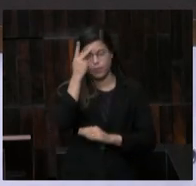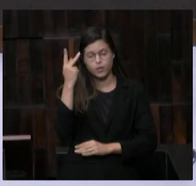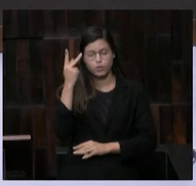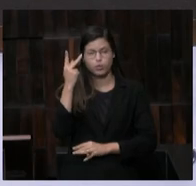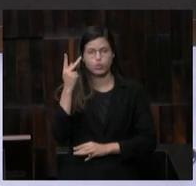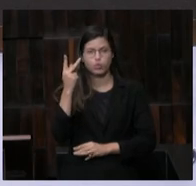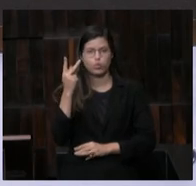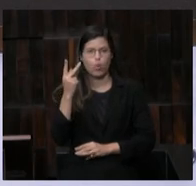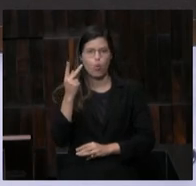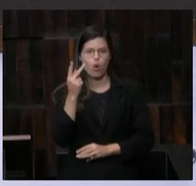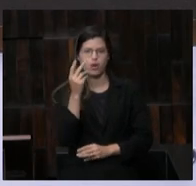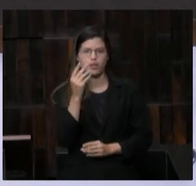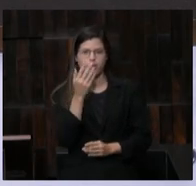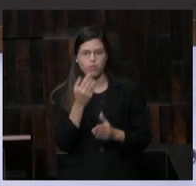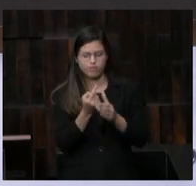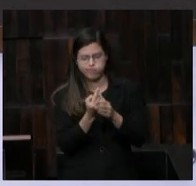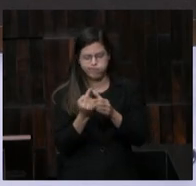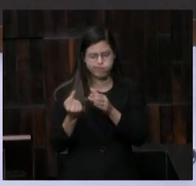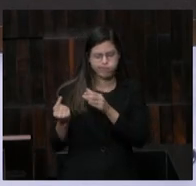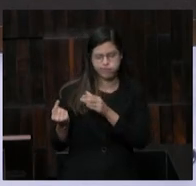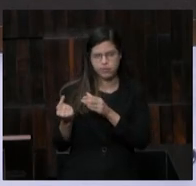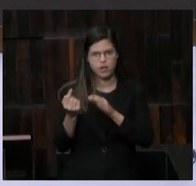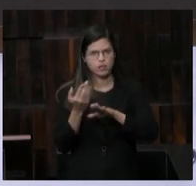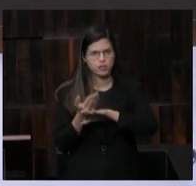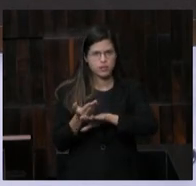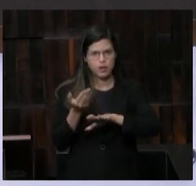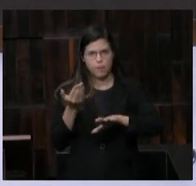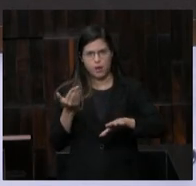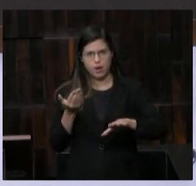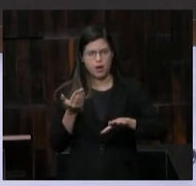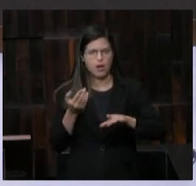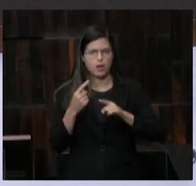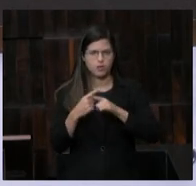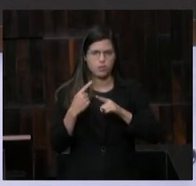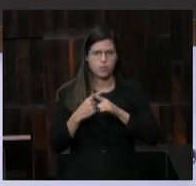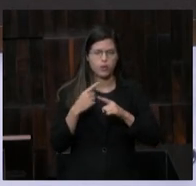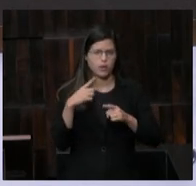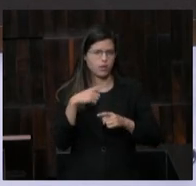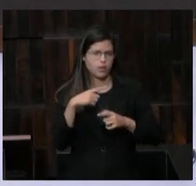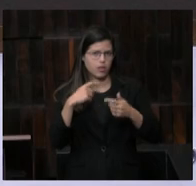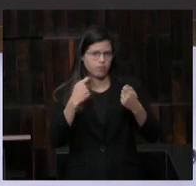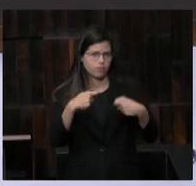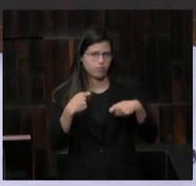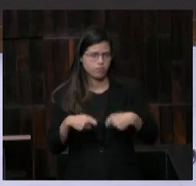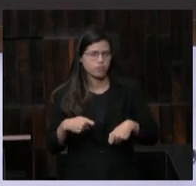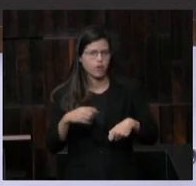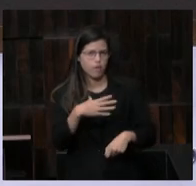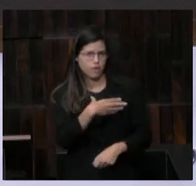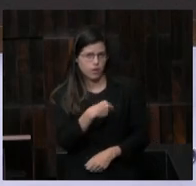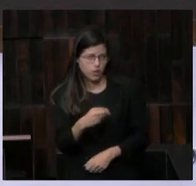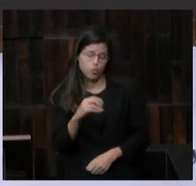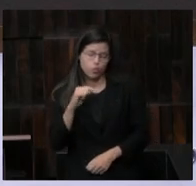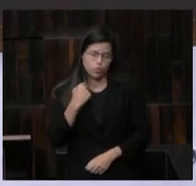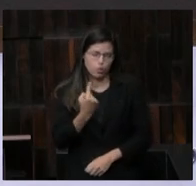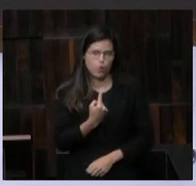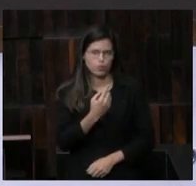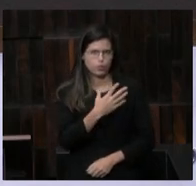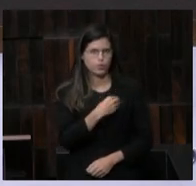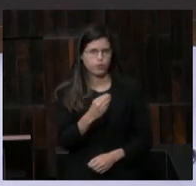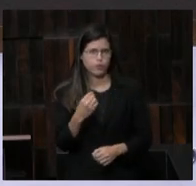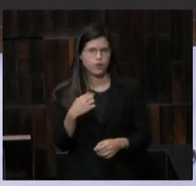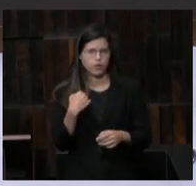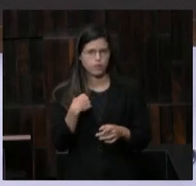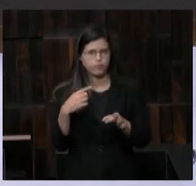do convívio da grande maioria pelas questões que seus filhos trazem, né, os nossos filhos, porque eu também me incluo